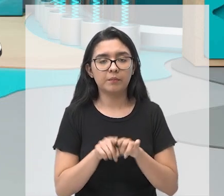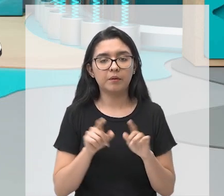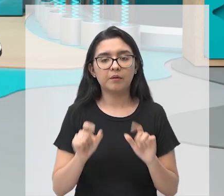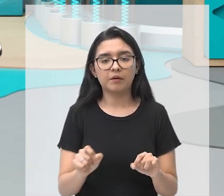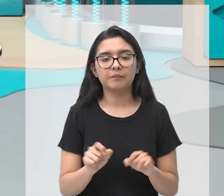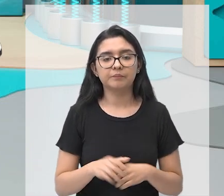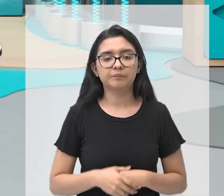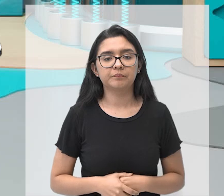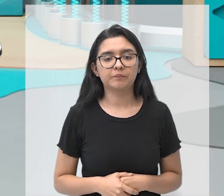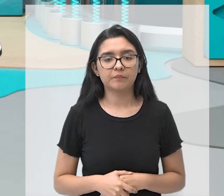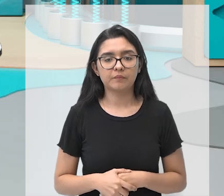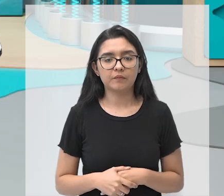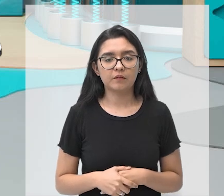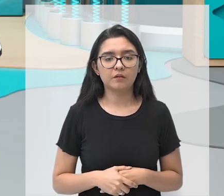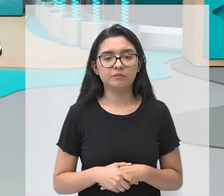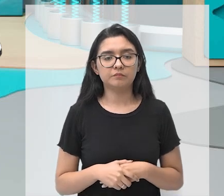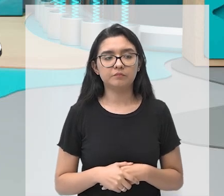fazem